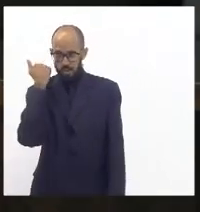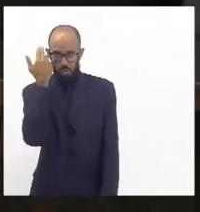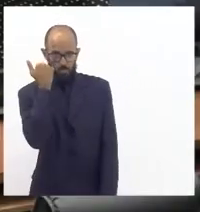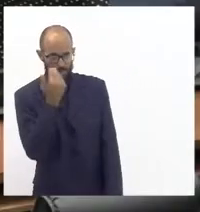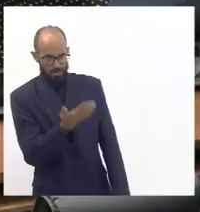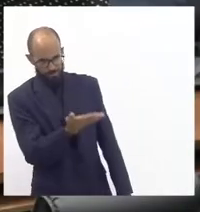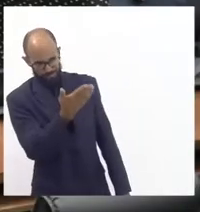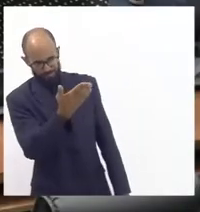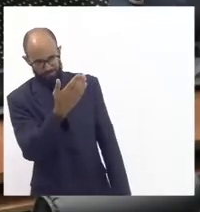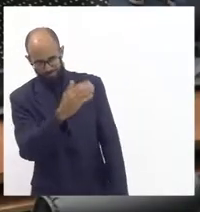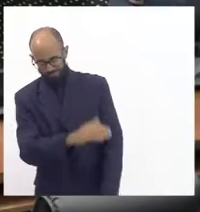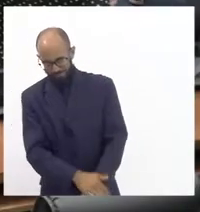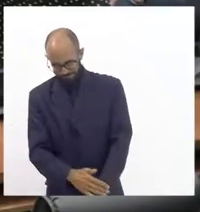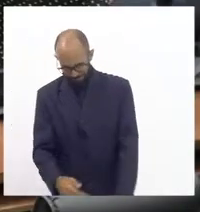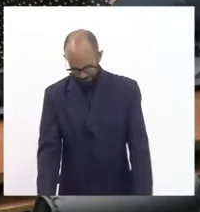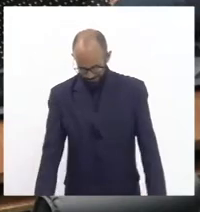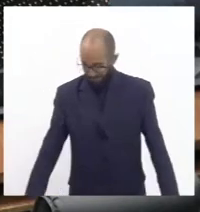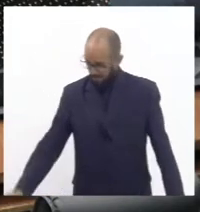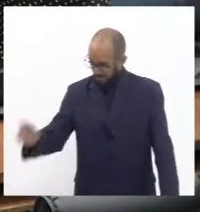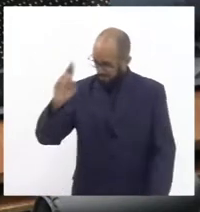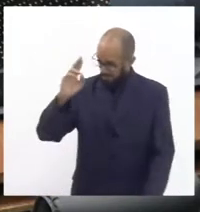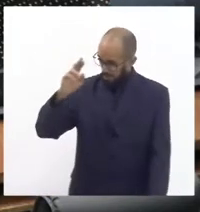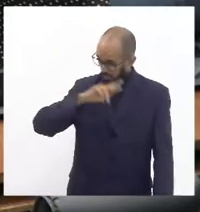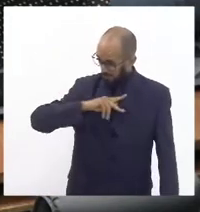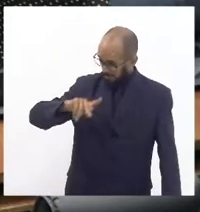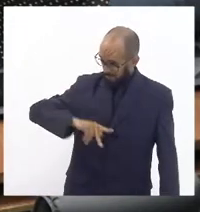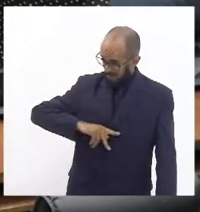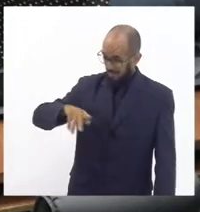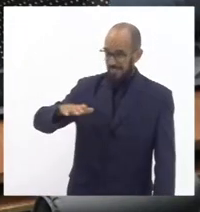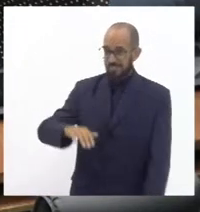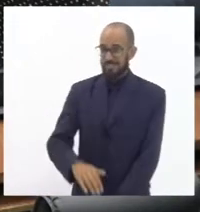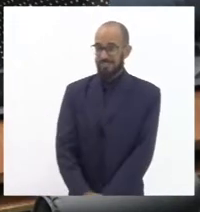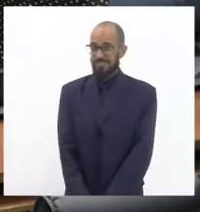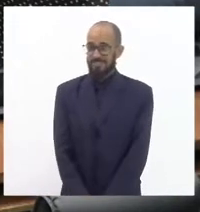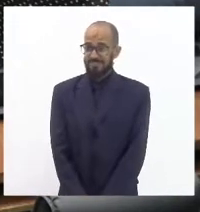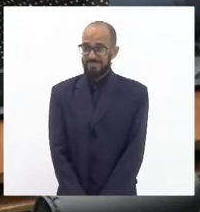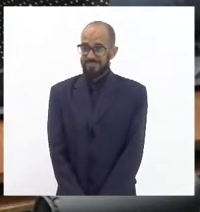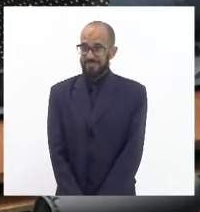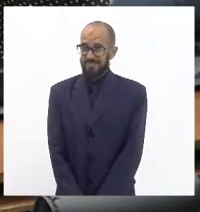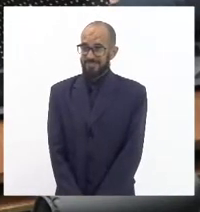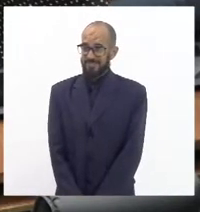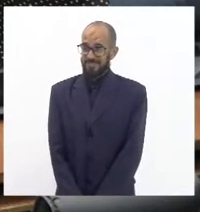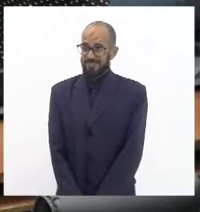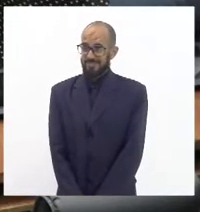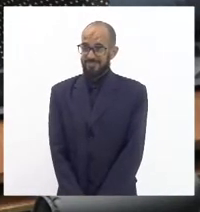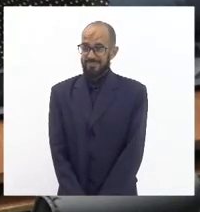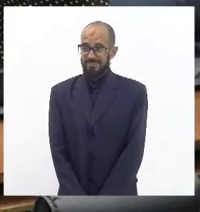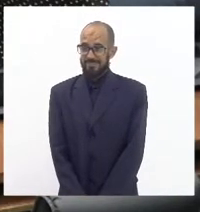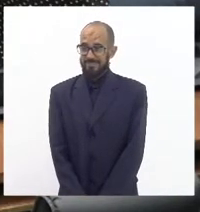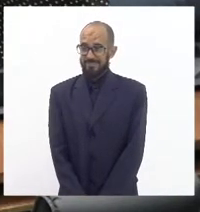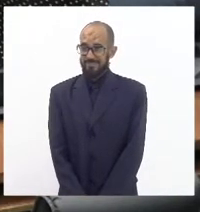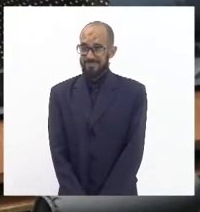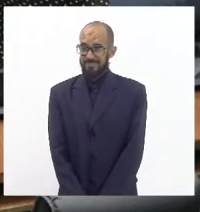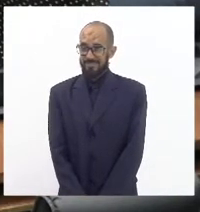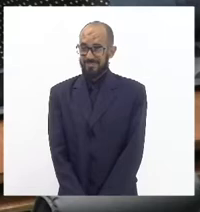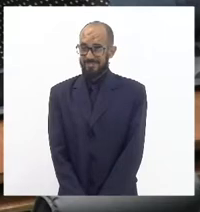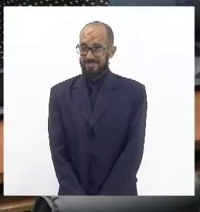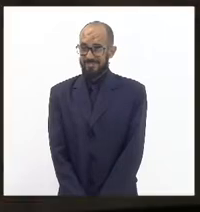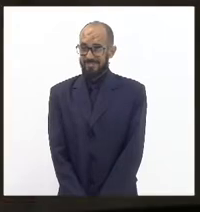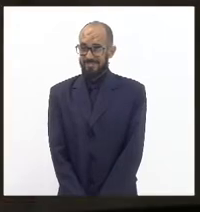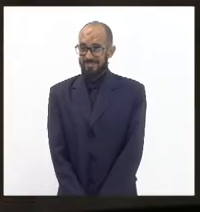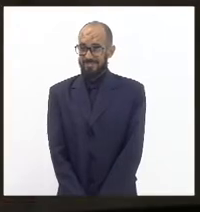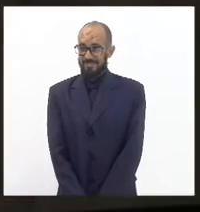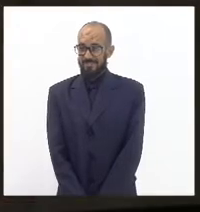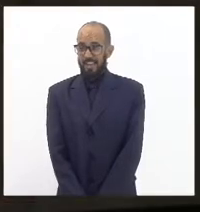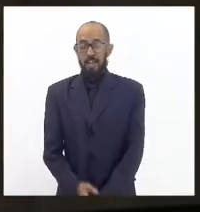o presidente já tá estão mas não seu mote aí para nós Essas são e esse